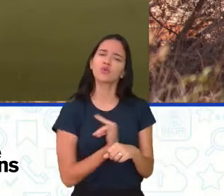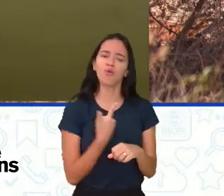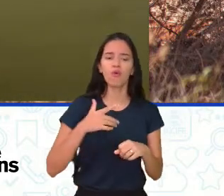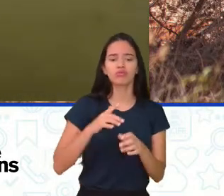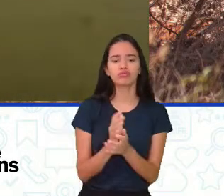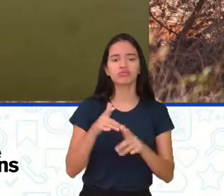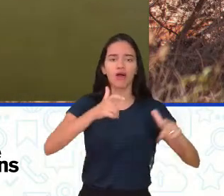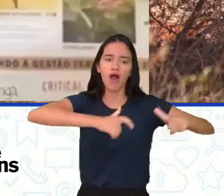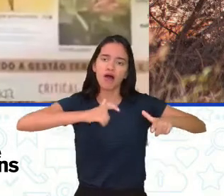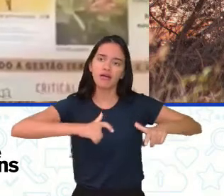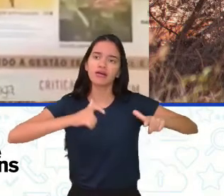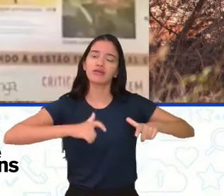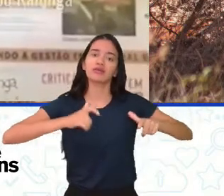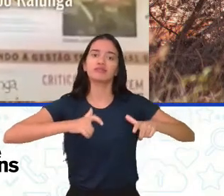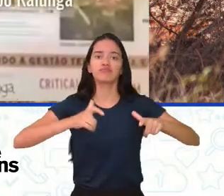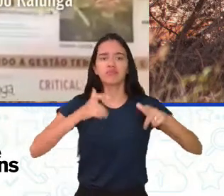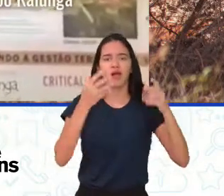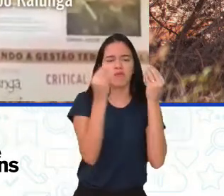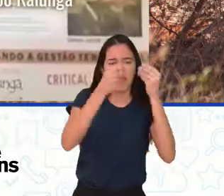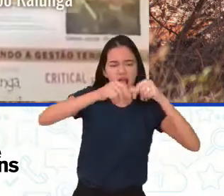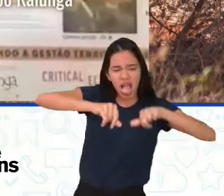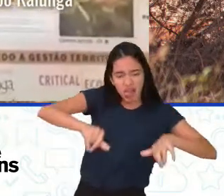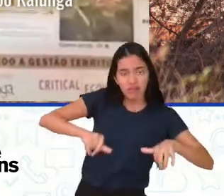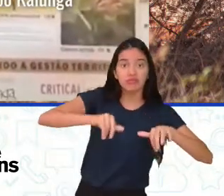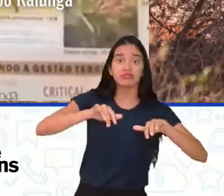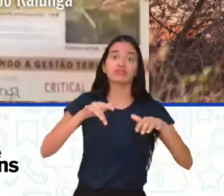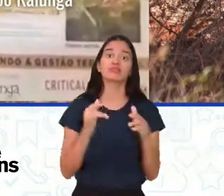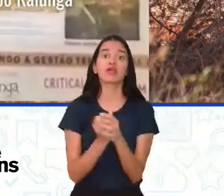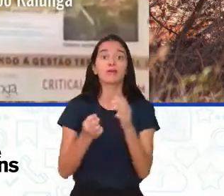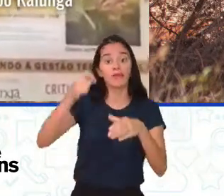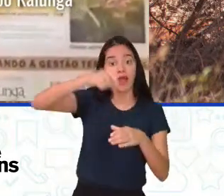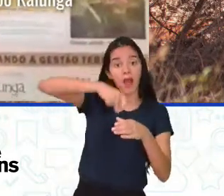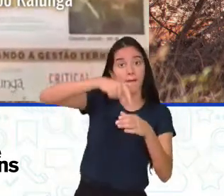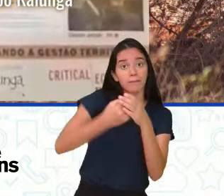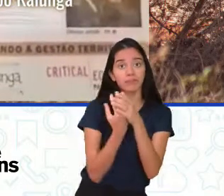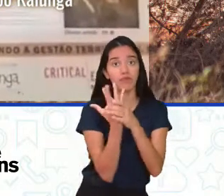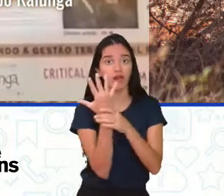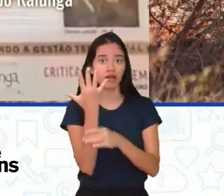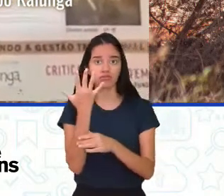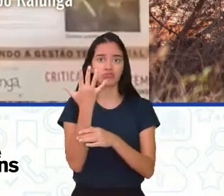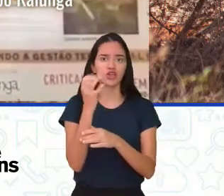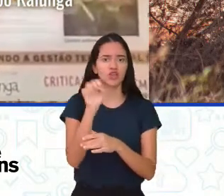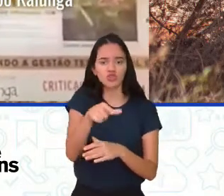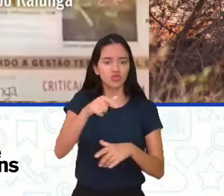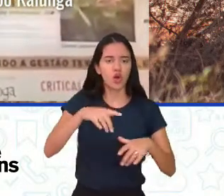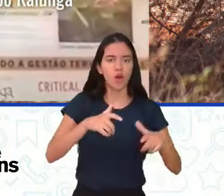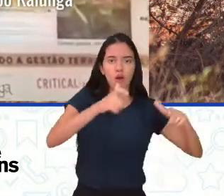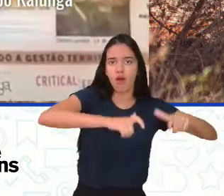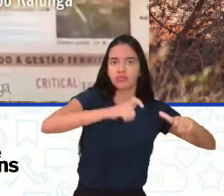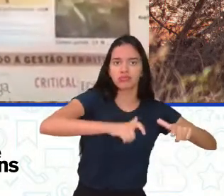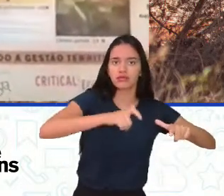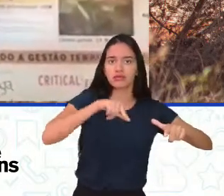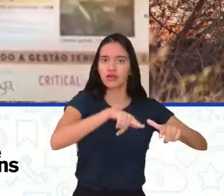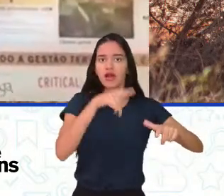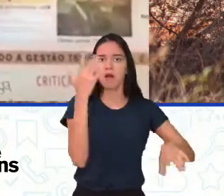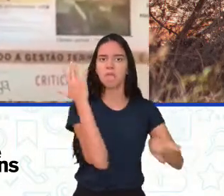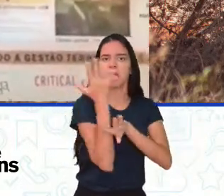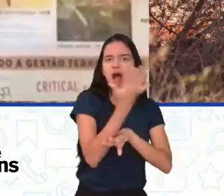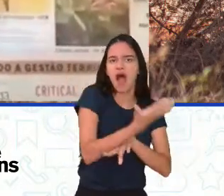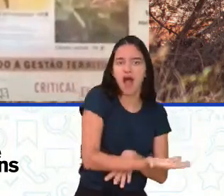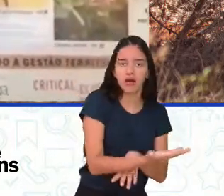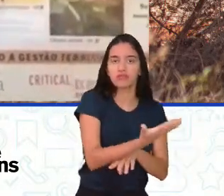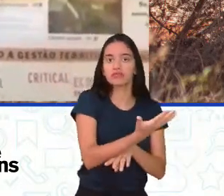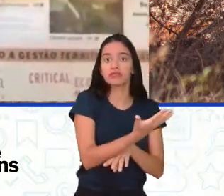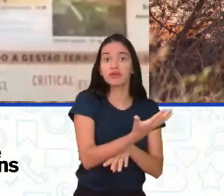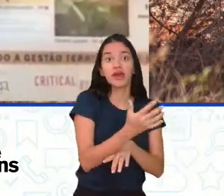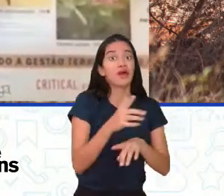do nosso cerrado foi devastada para a plantação. Mas não foi simplesmente uma parte do cerrado derrubada para a plantação.